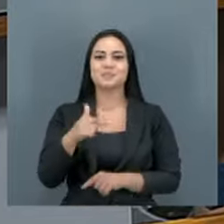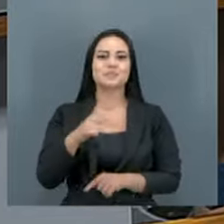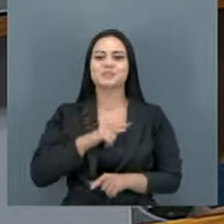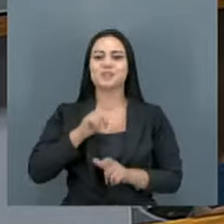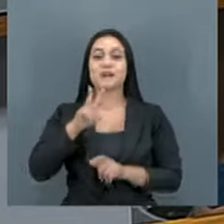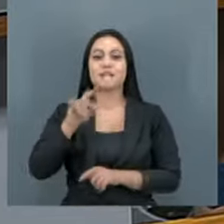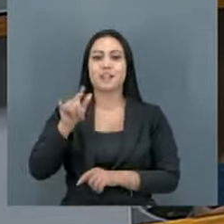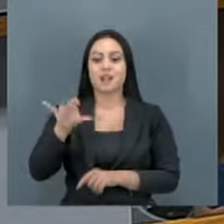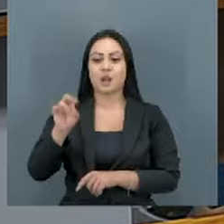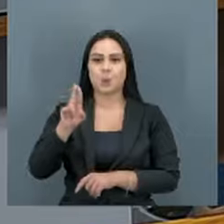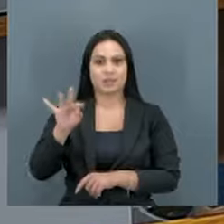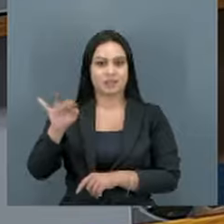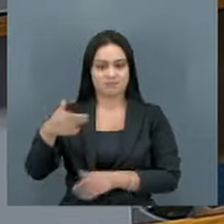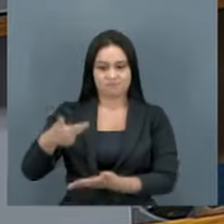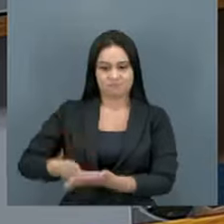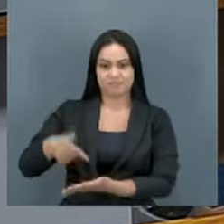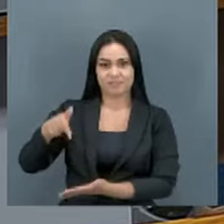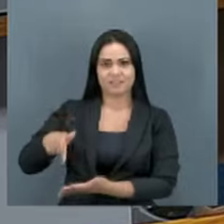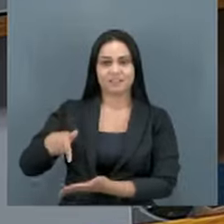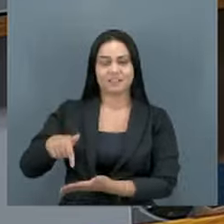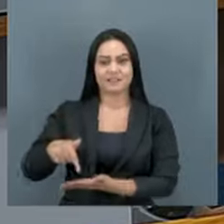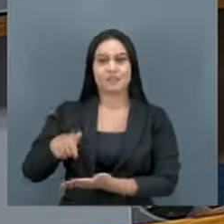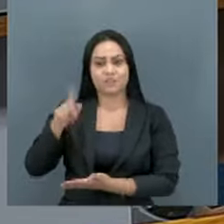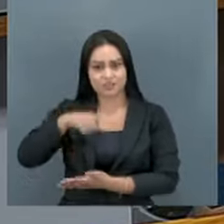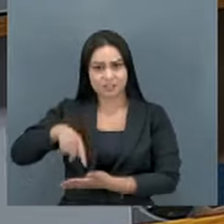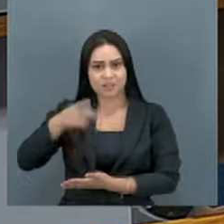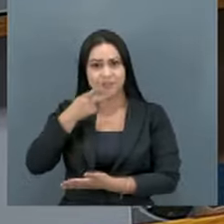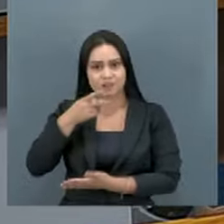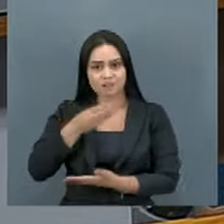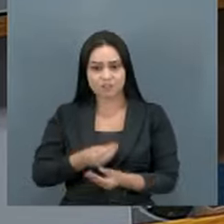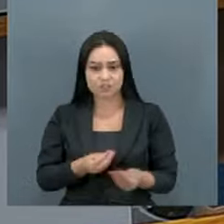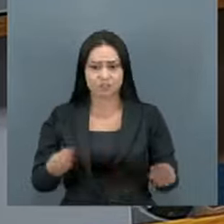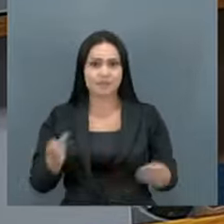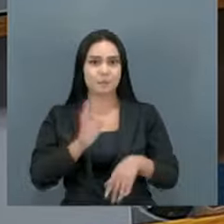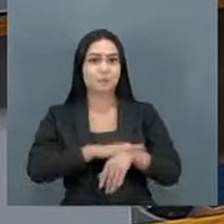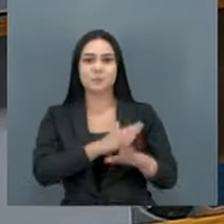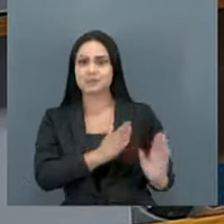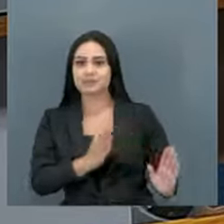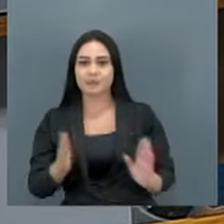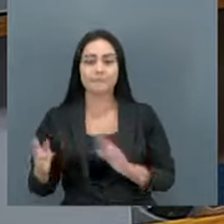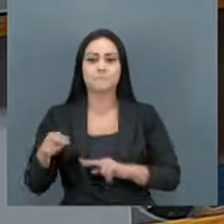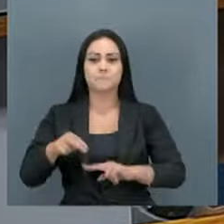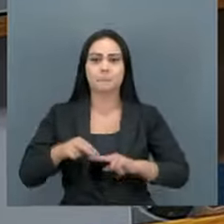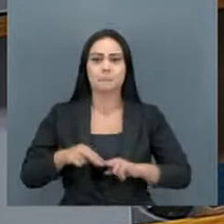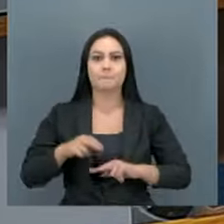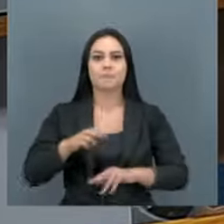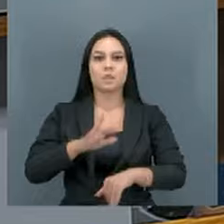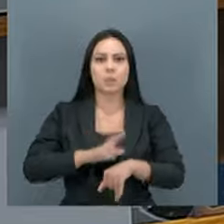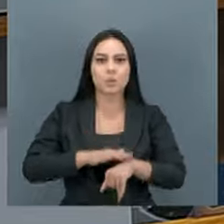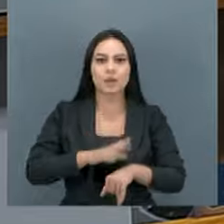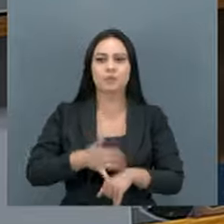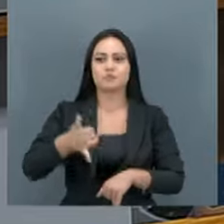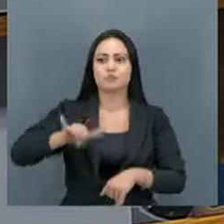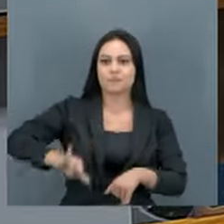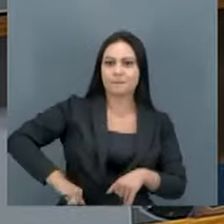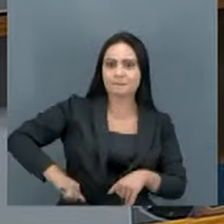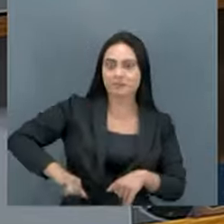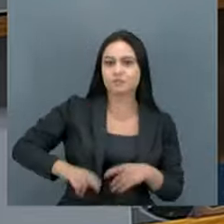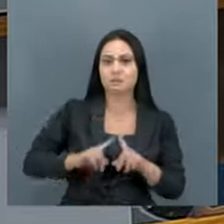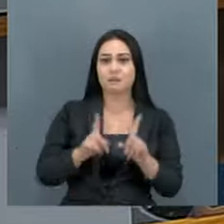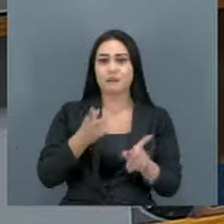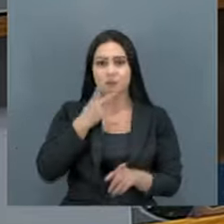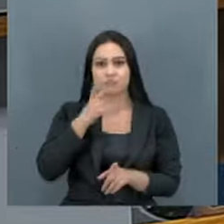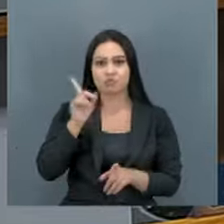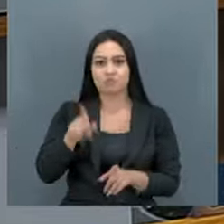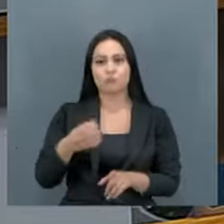ela. Então, foi a isso que vocês foram destinados muito tempo, ao caos, à doença, ao sofrimento, mas eu acho que é